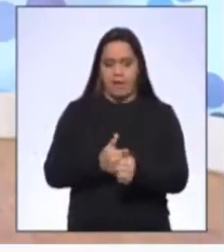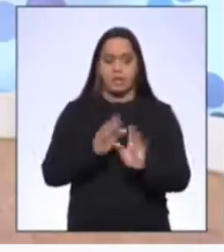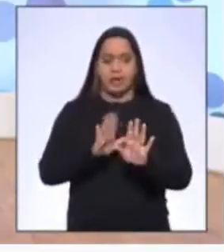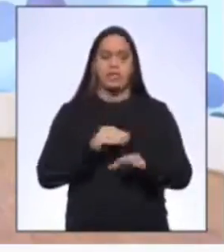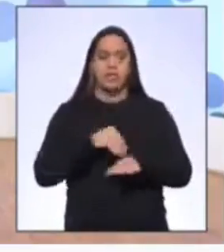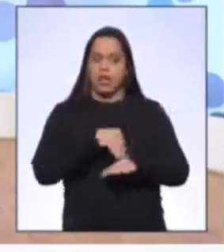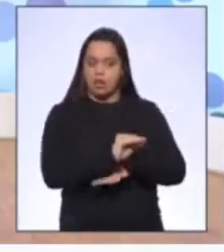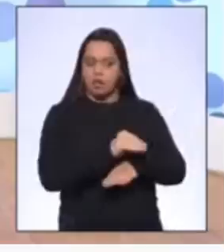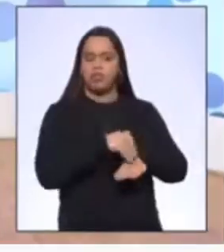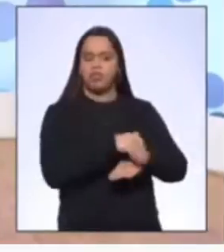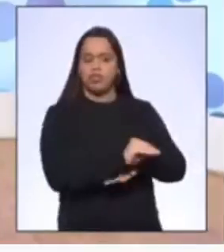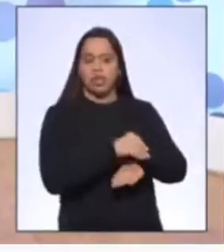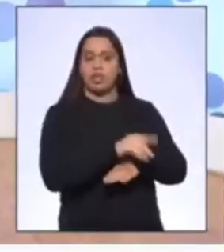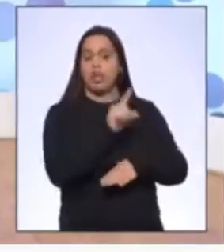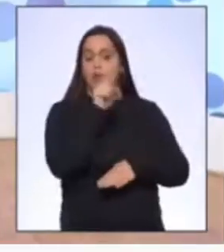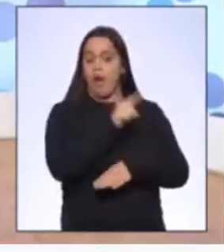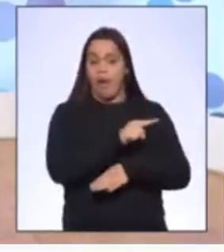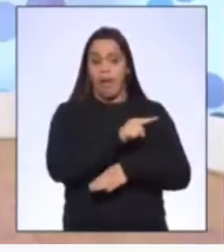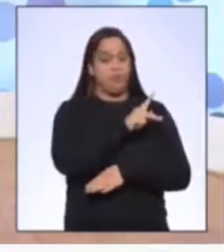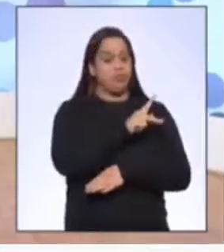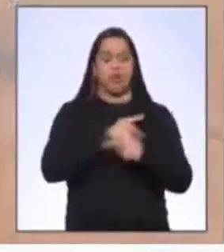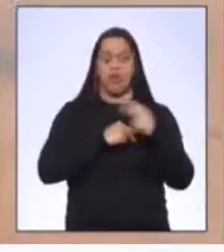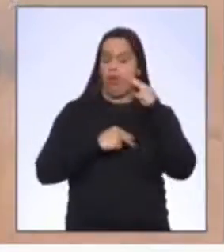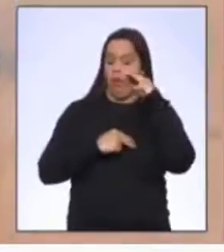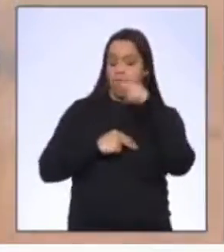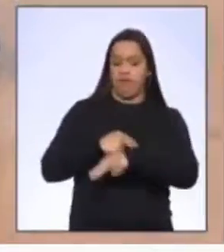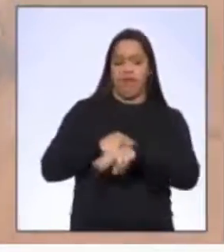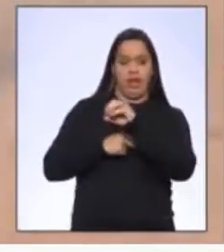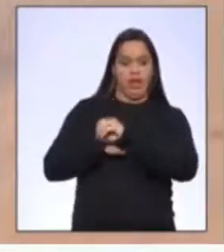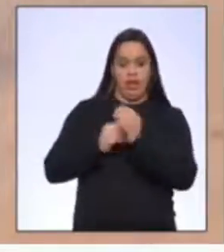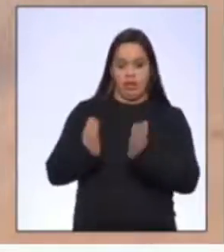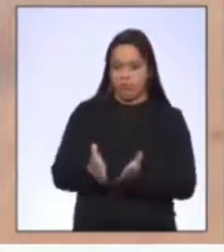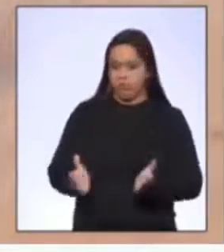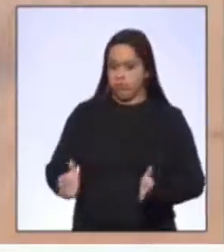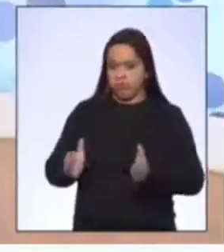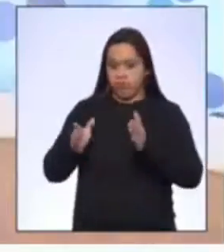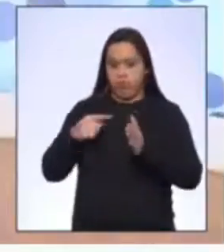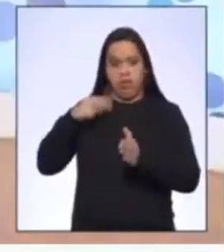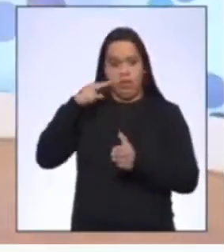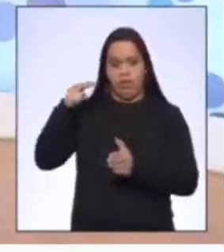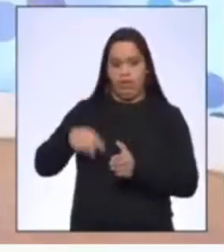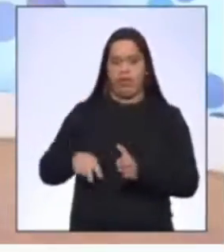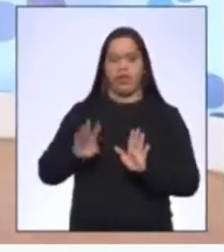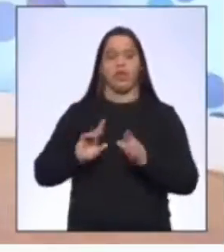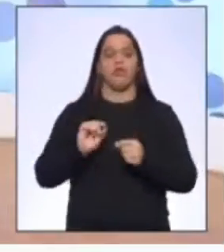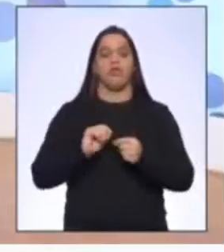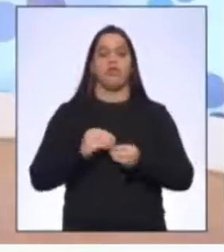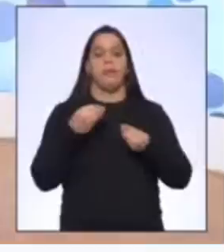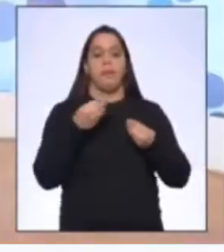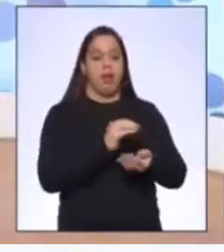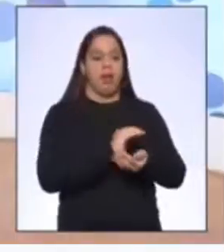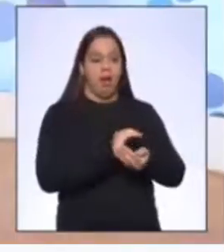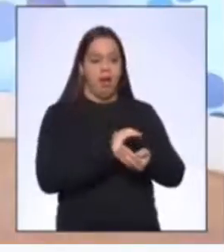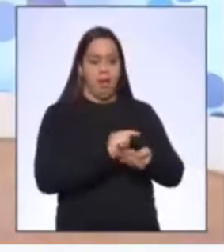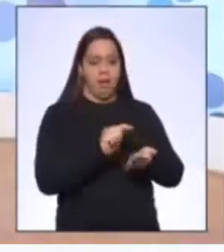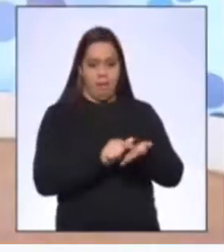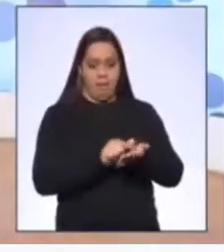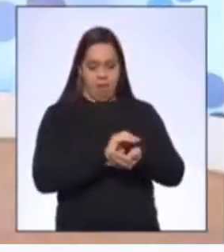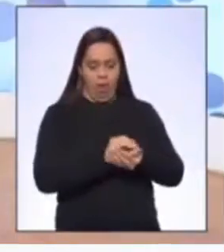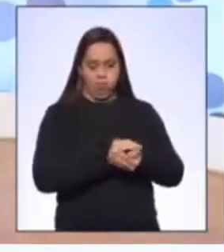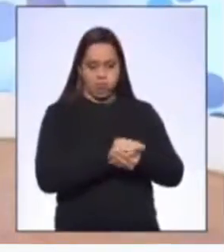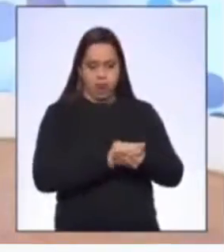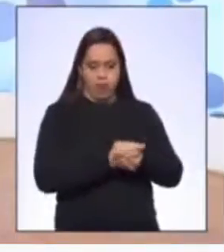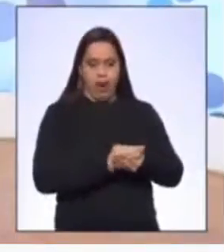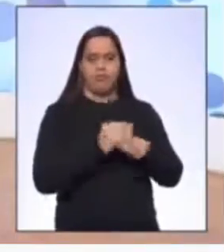então a juliana ela não está enxergando agora professora juliana eu vou dar as bolinhas para